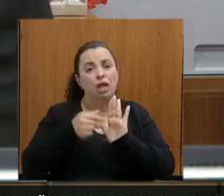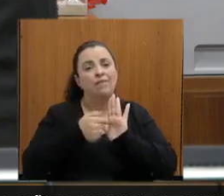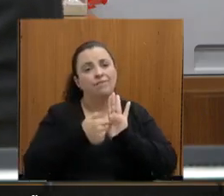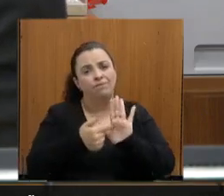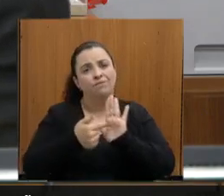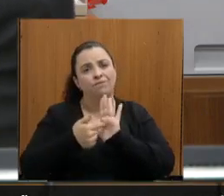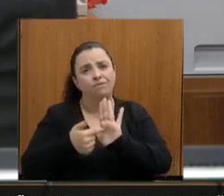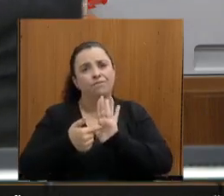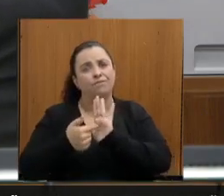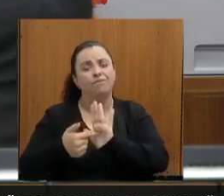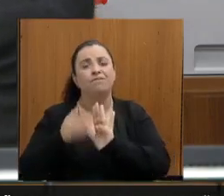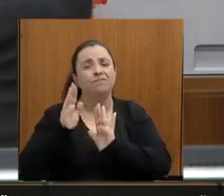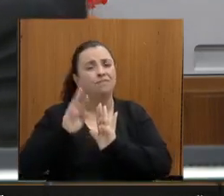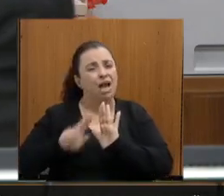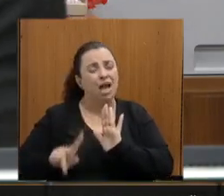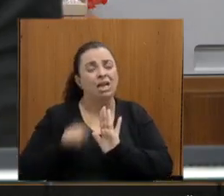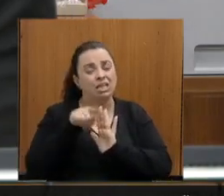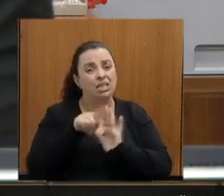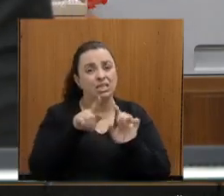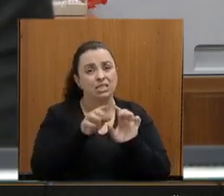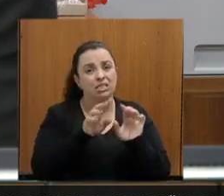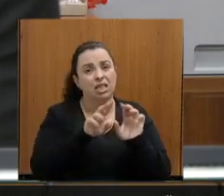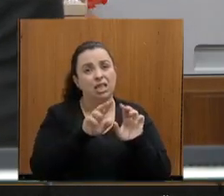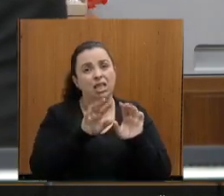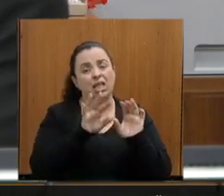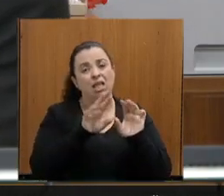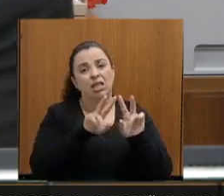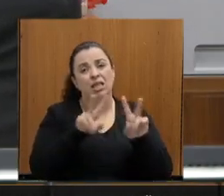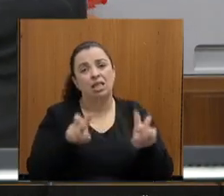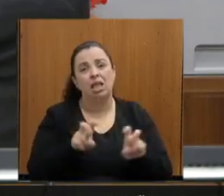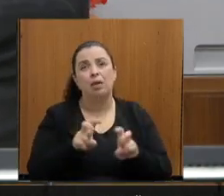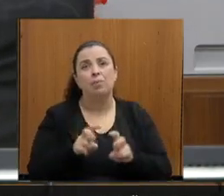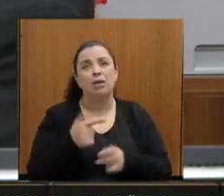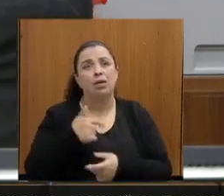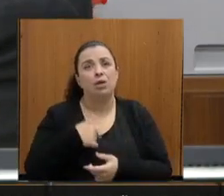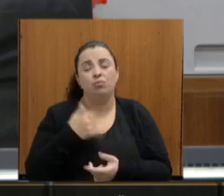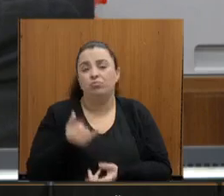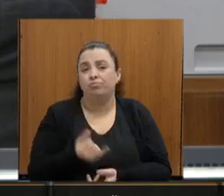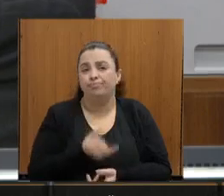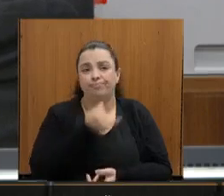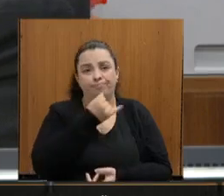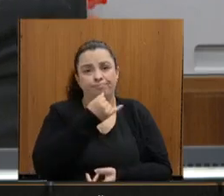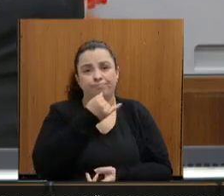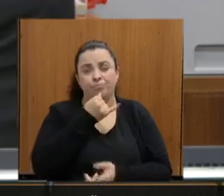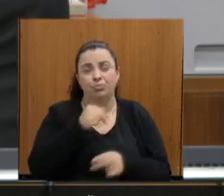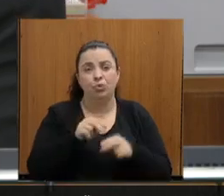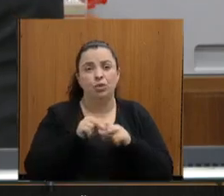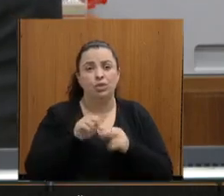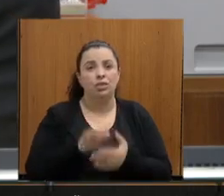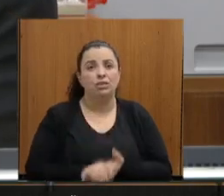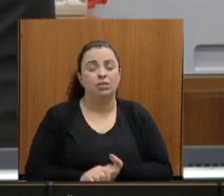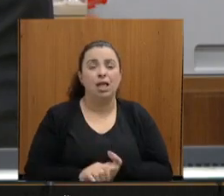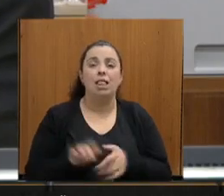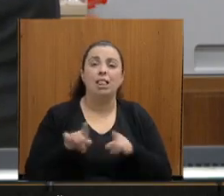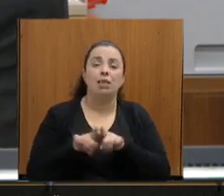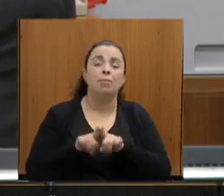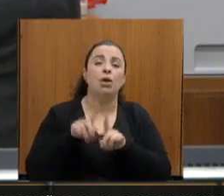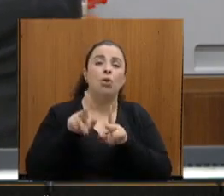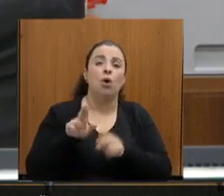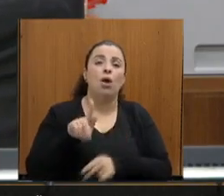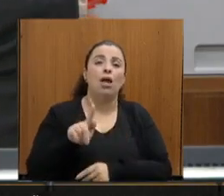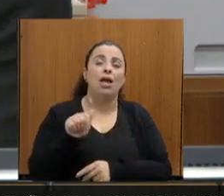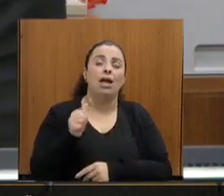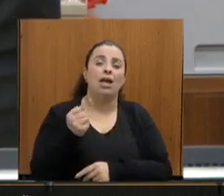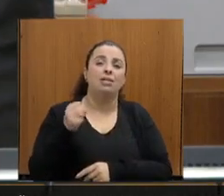deixar secretário Fernando de lamentar um pouco é porque o mesmo se aplica a gasmig se eu termino Presidente